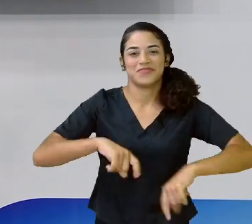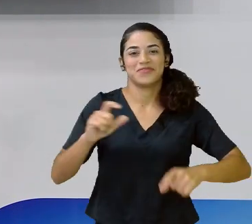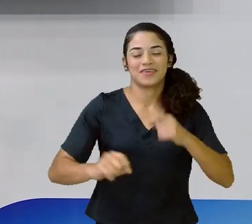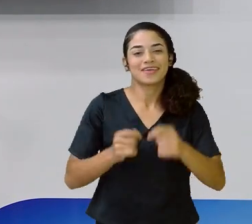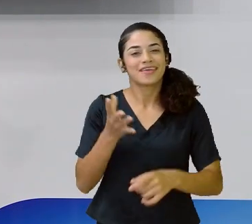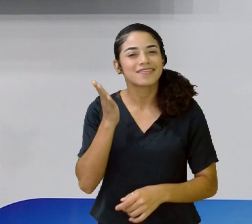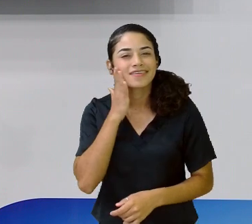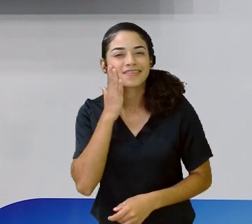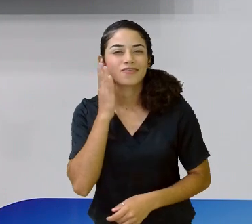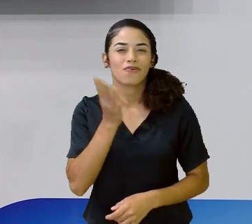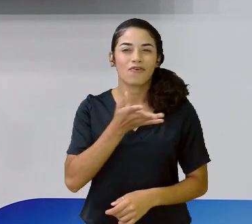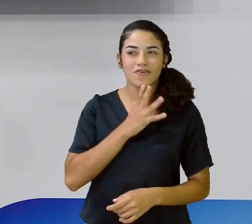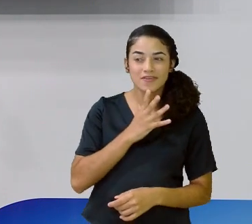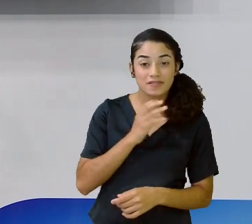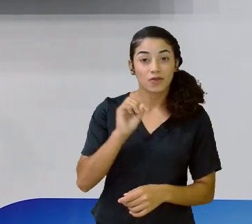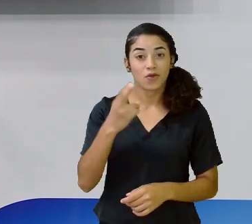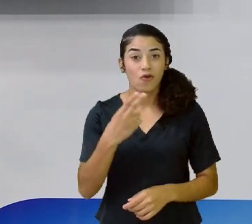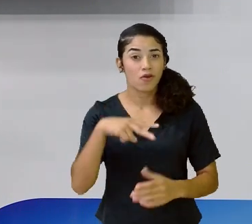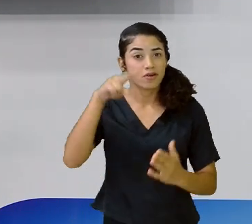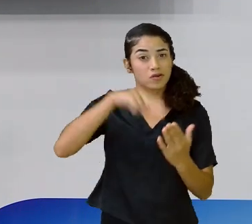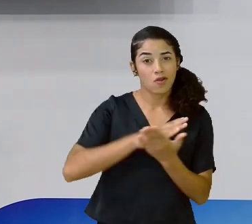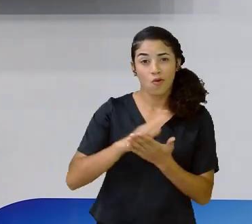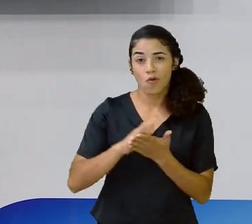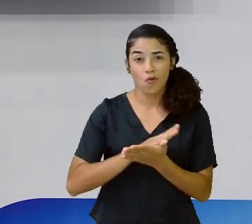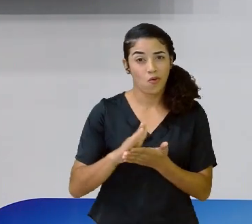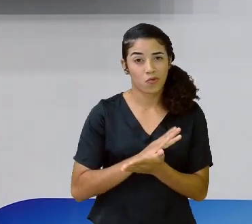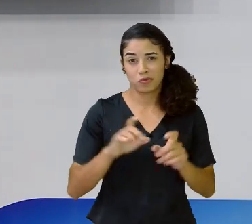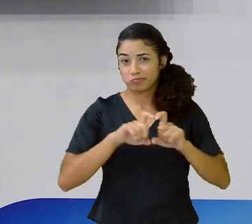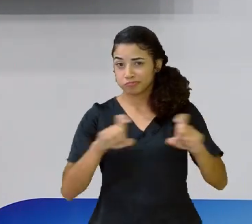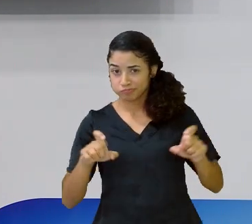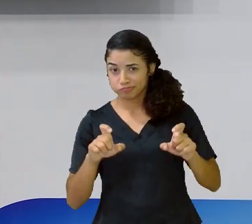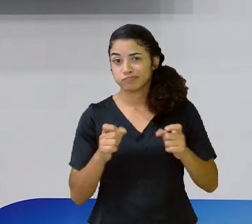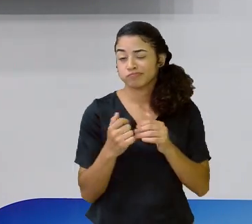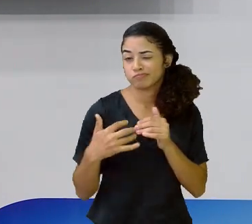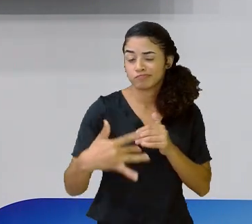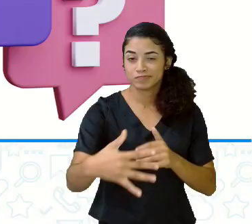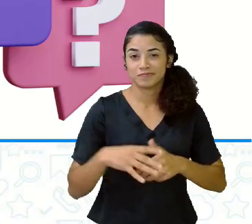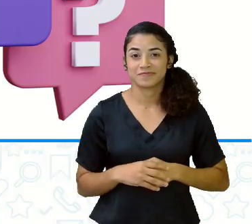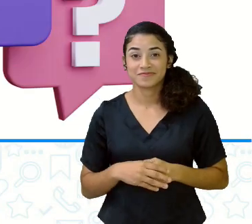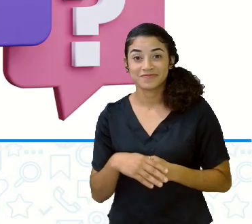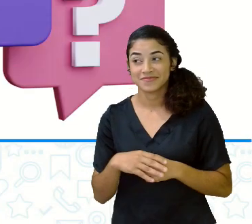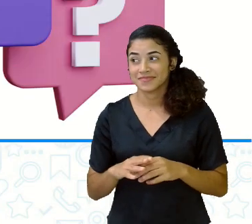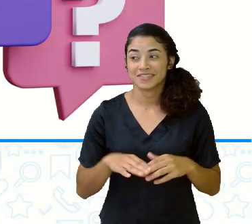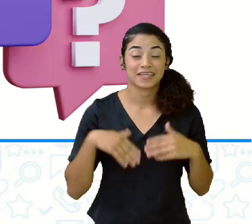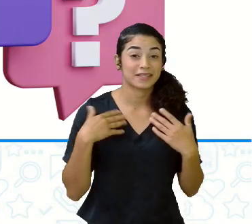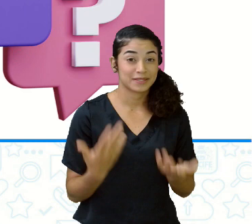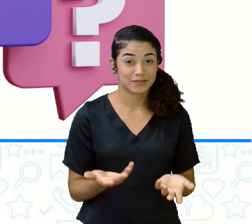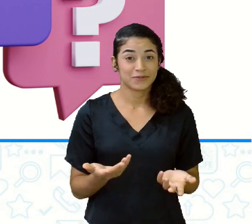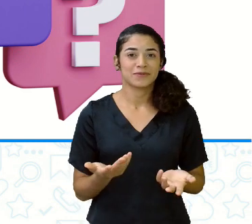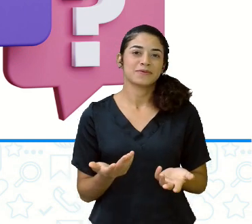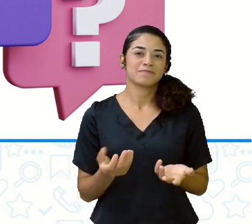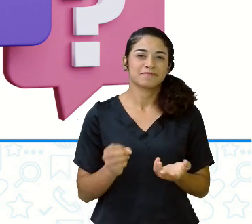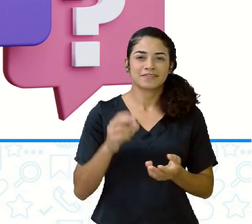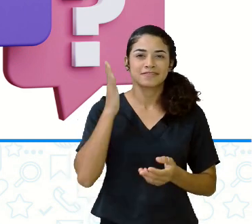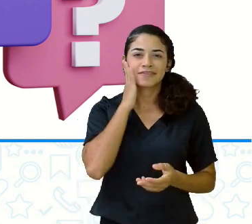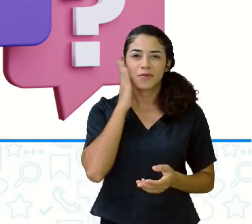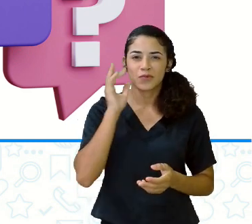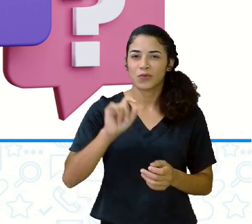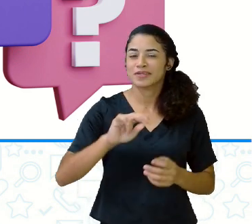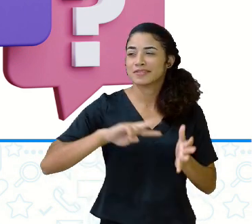se possível, lido alguma biografia por aí, não é verdade? Então, mas você sabe o que